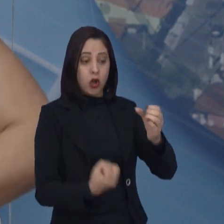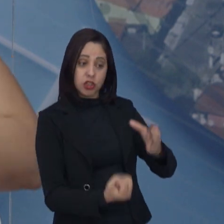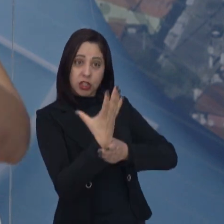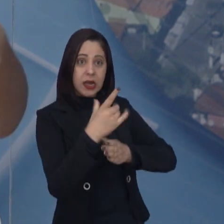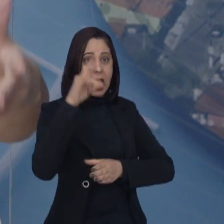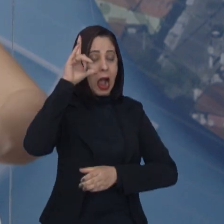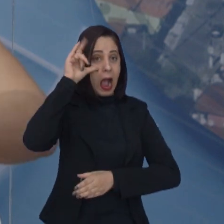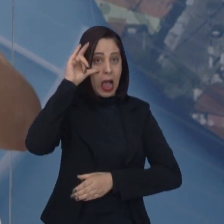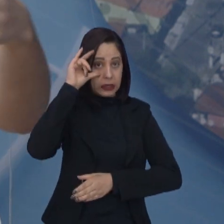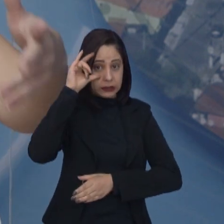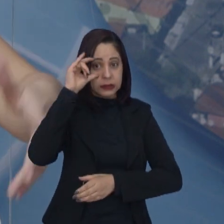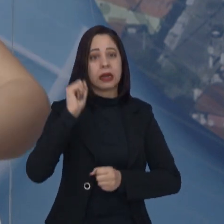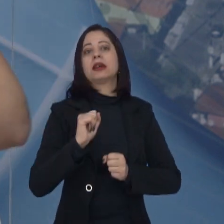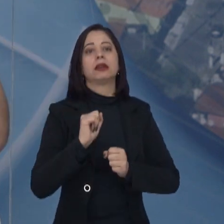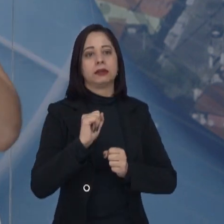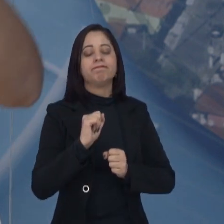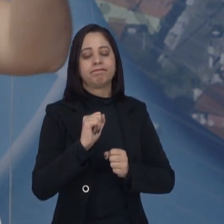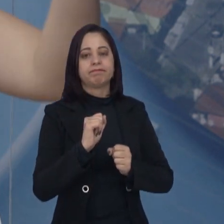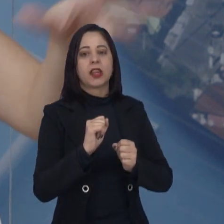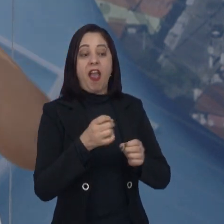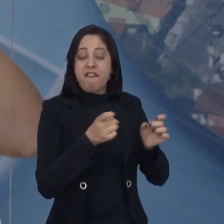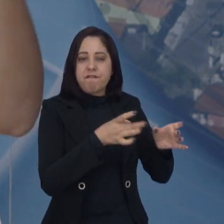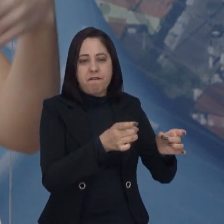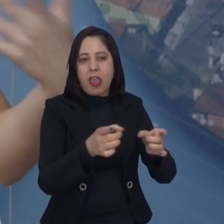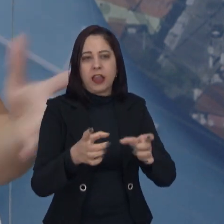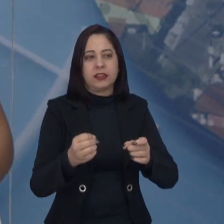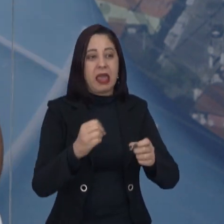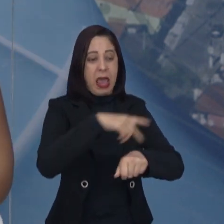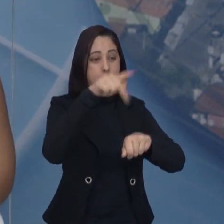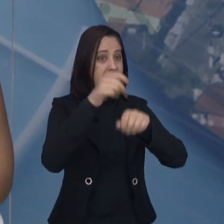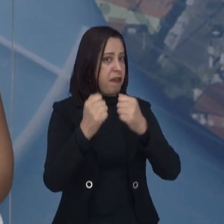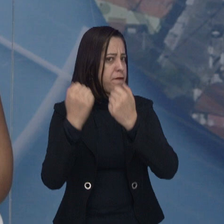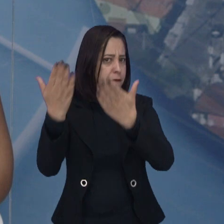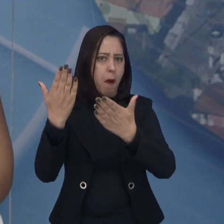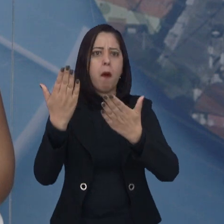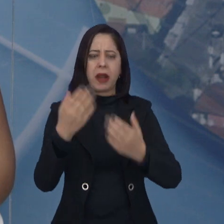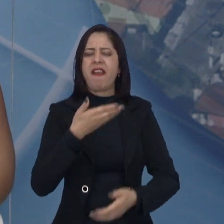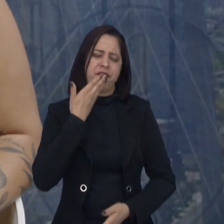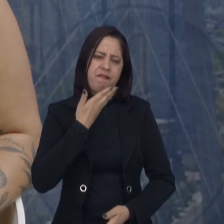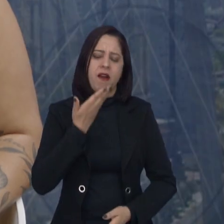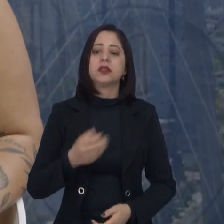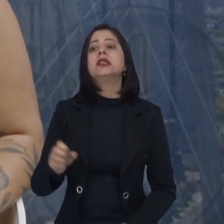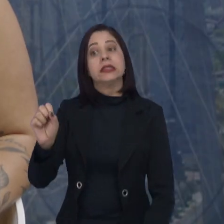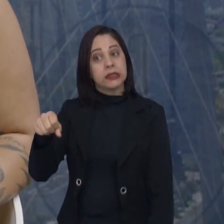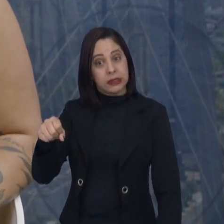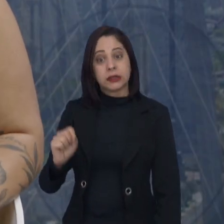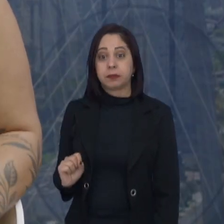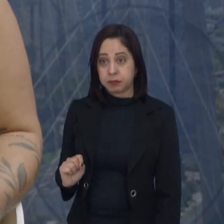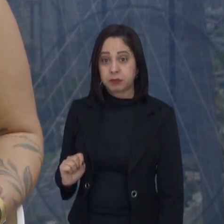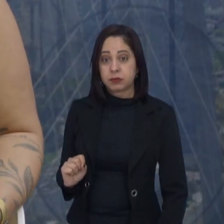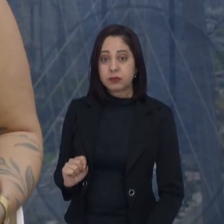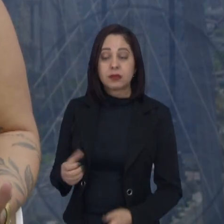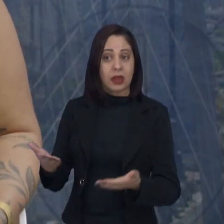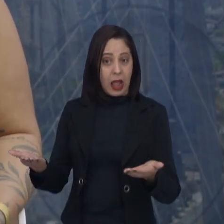consegue gerenciar, fazer crescer, né, vender mesmo para o país, para o mundo todo, facilita bastante. Muito, assim, hoje a gente também tem um